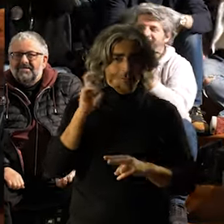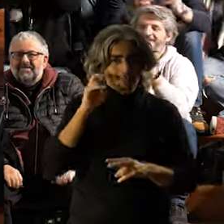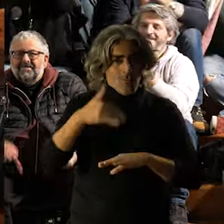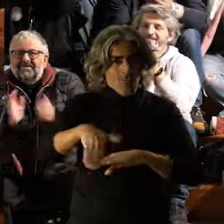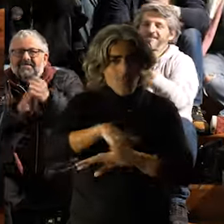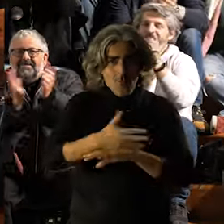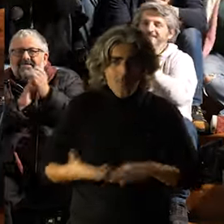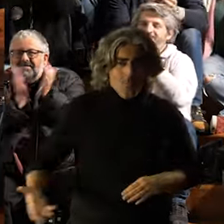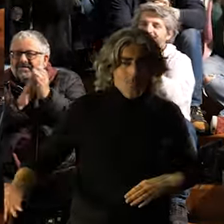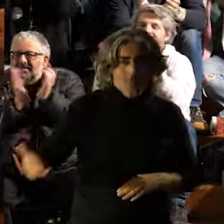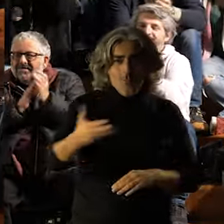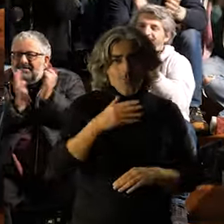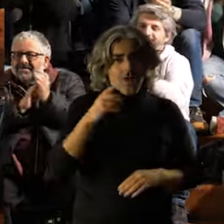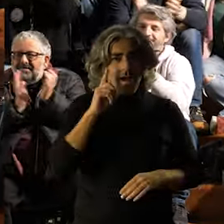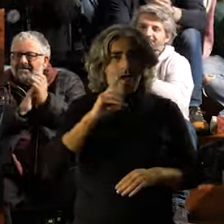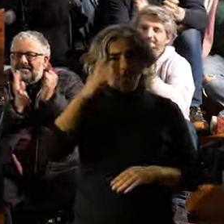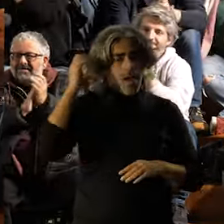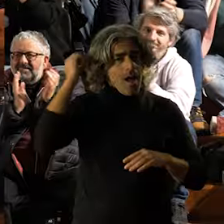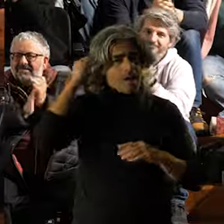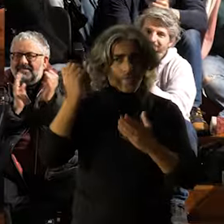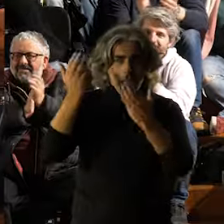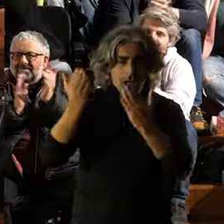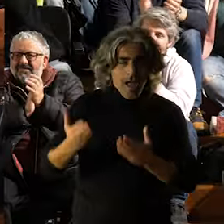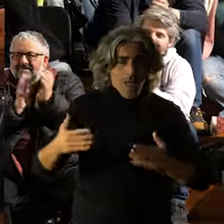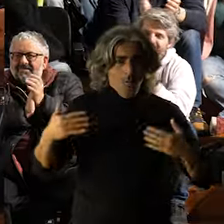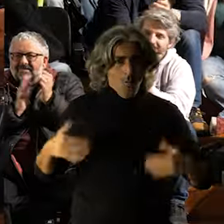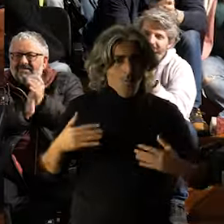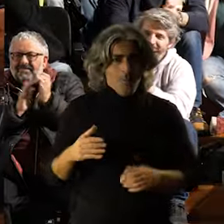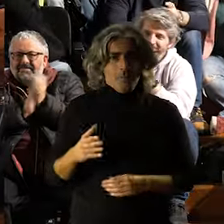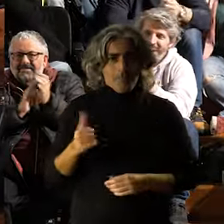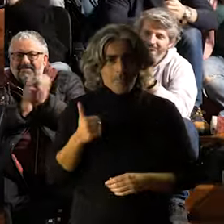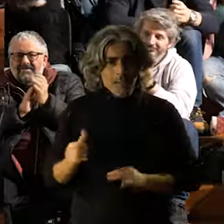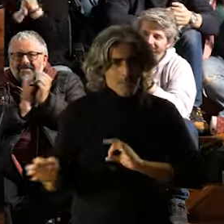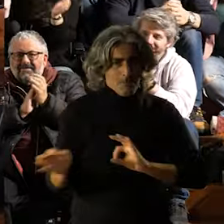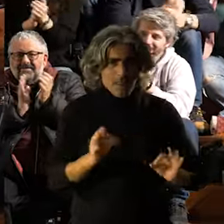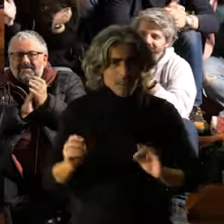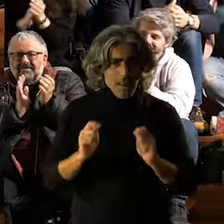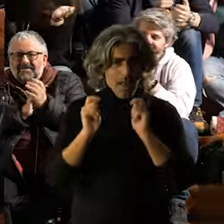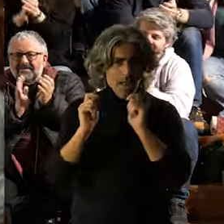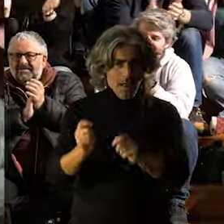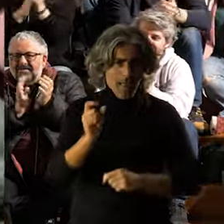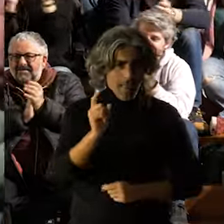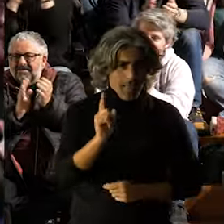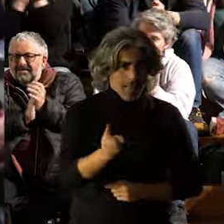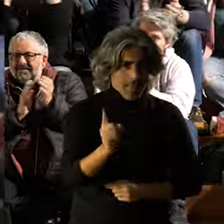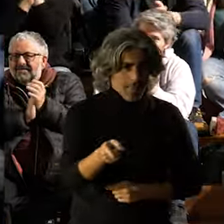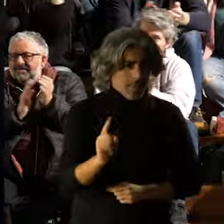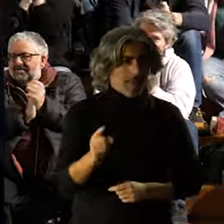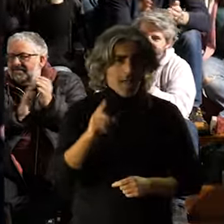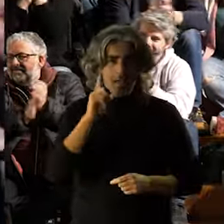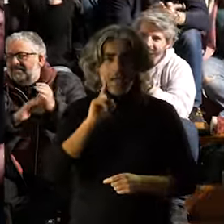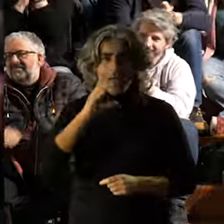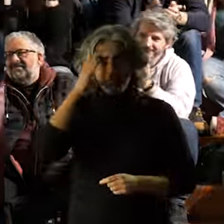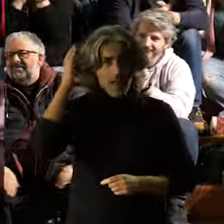rua. A Mariana. A mais bem preparada. A